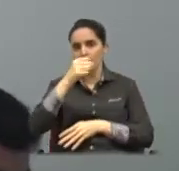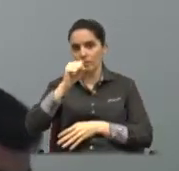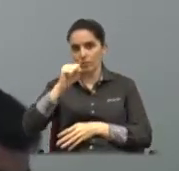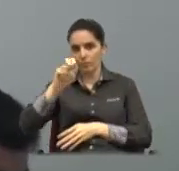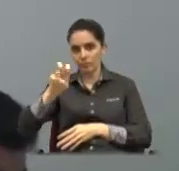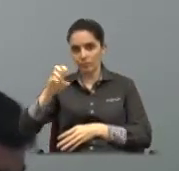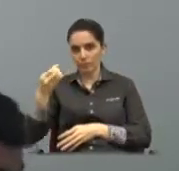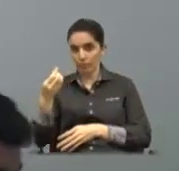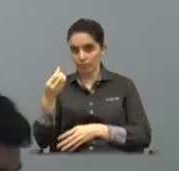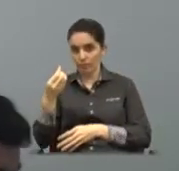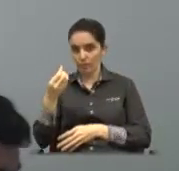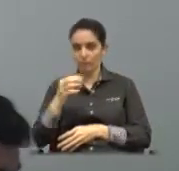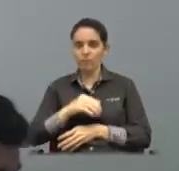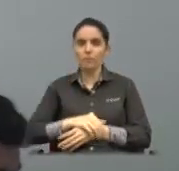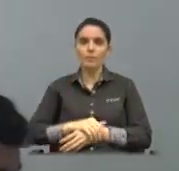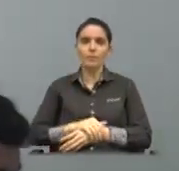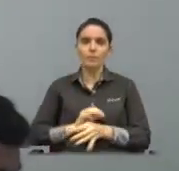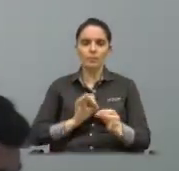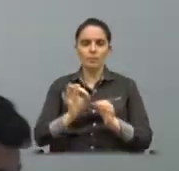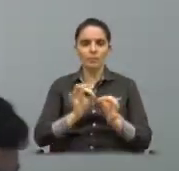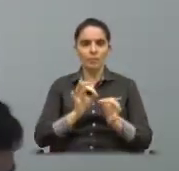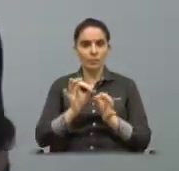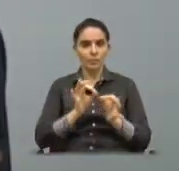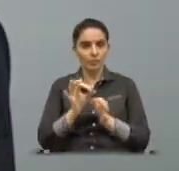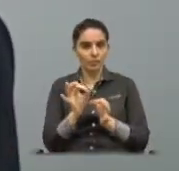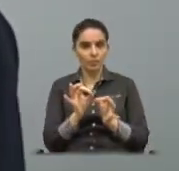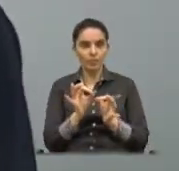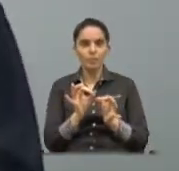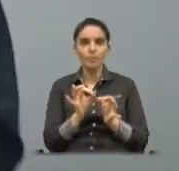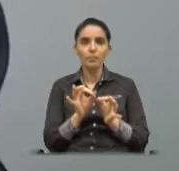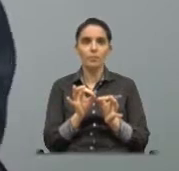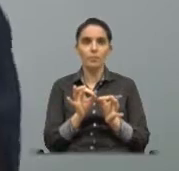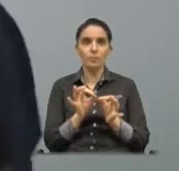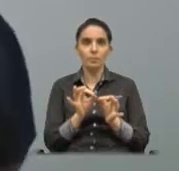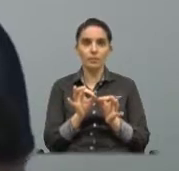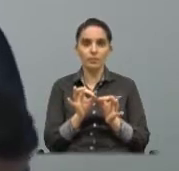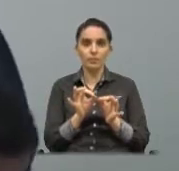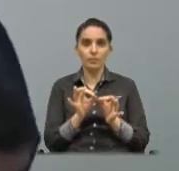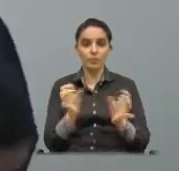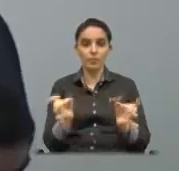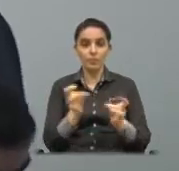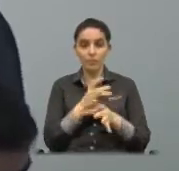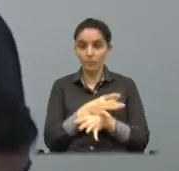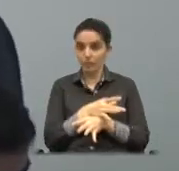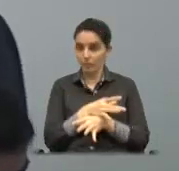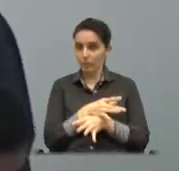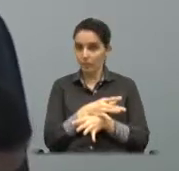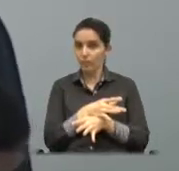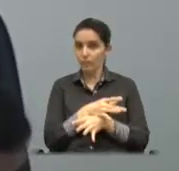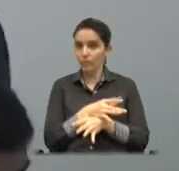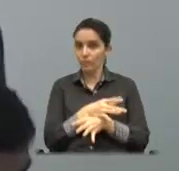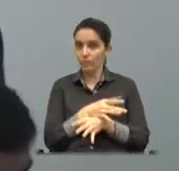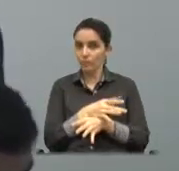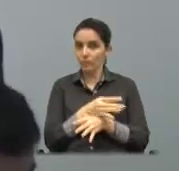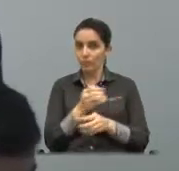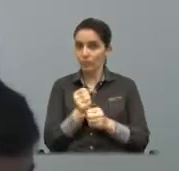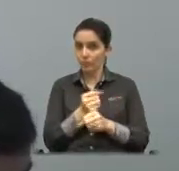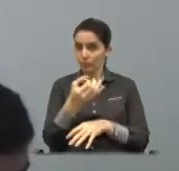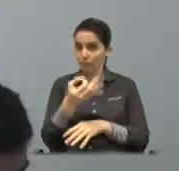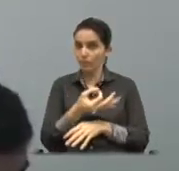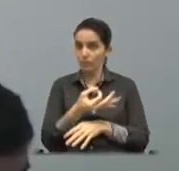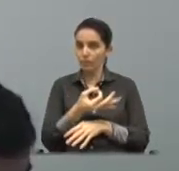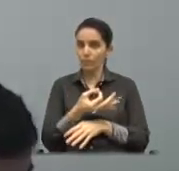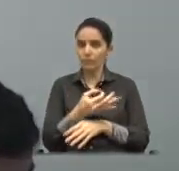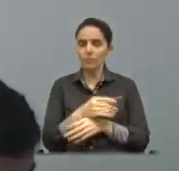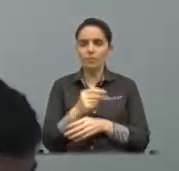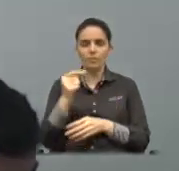1856. O planejamento foi feito para que se terminasse nesse ano. E